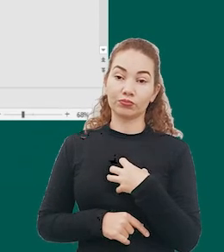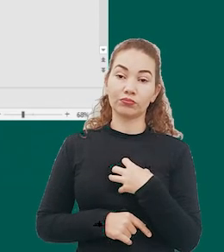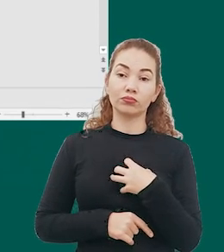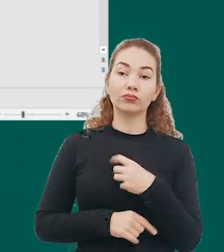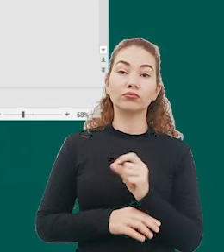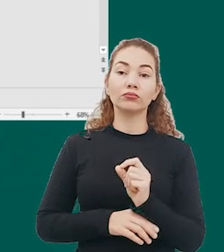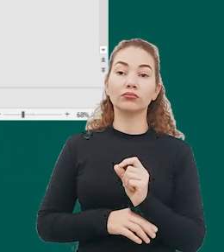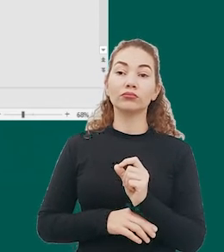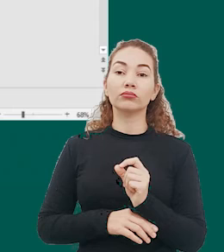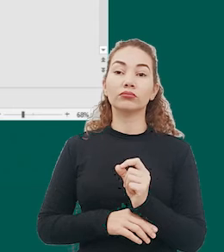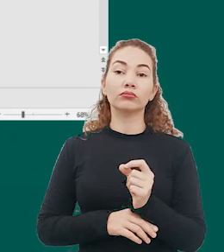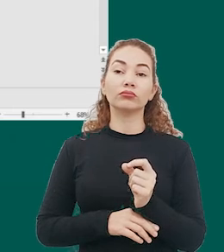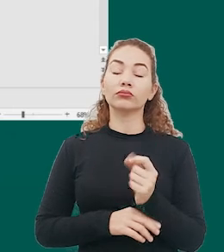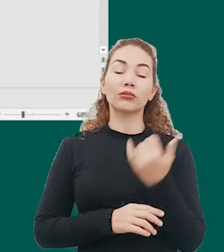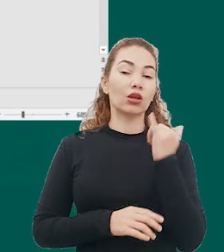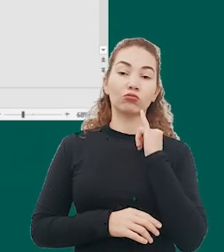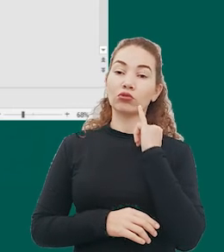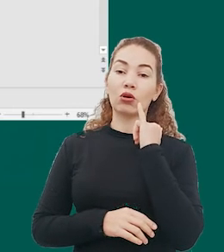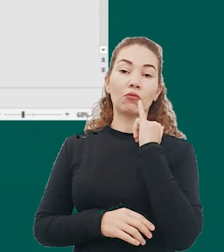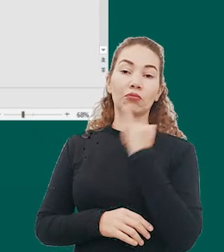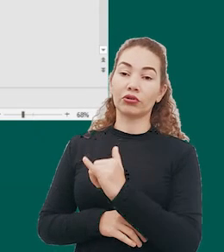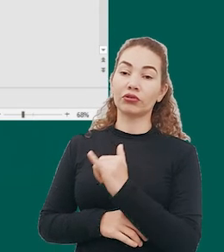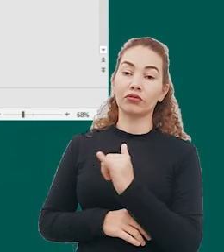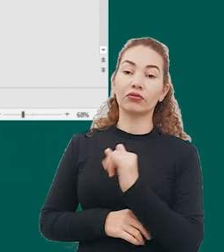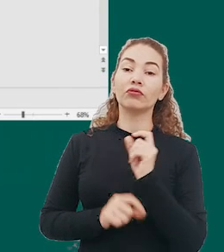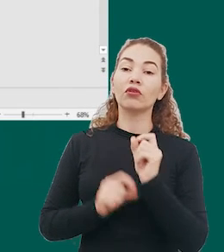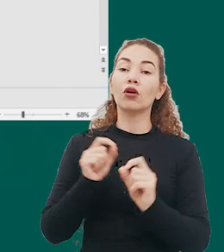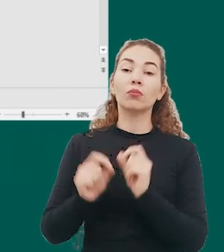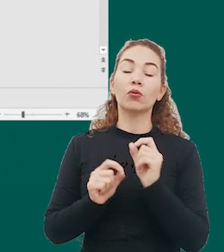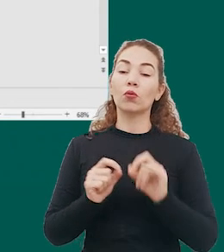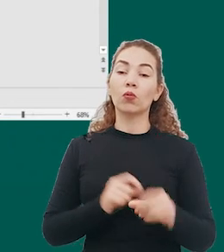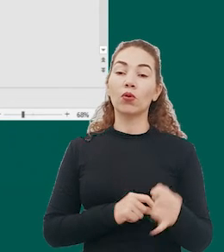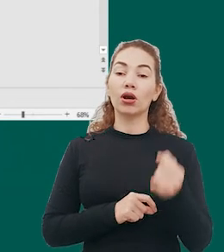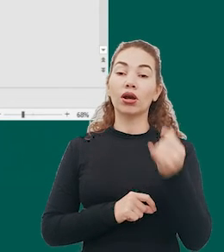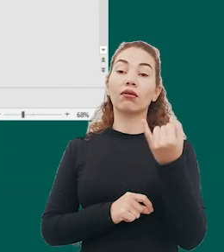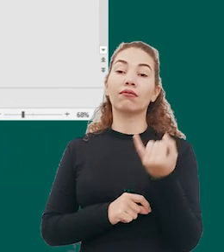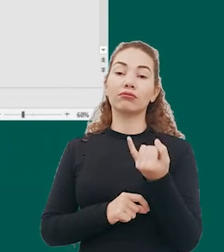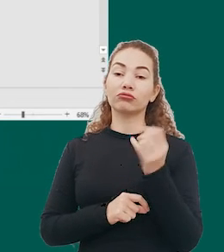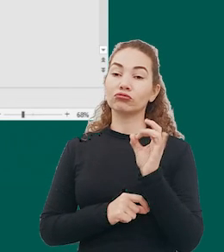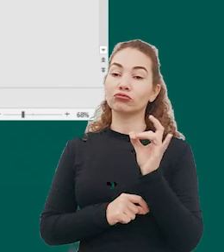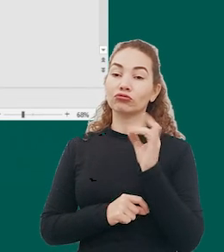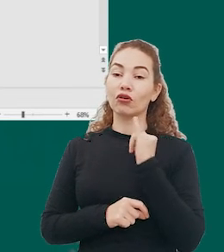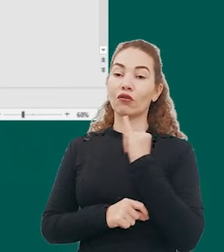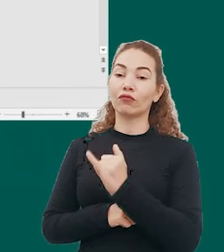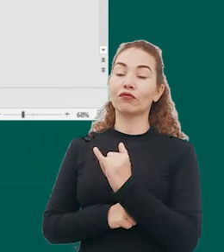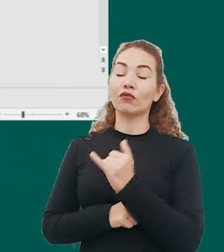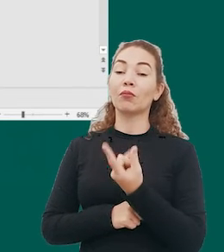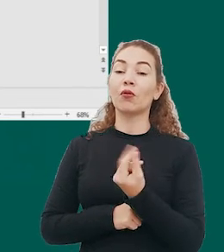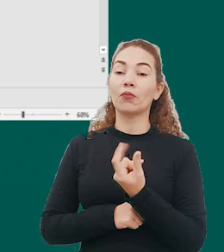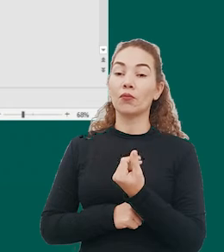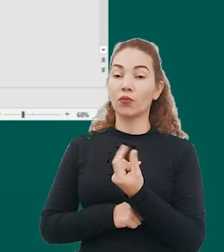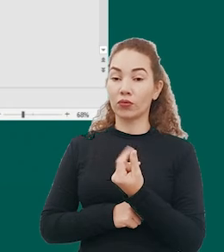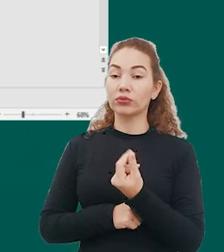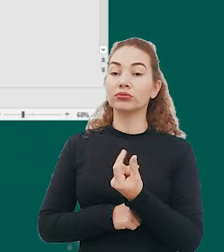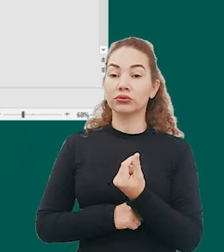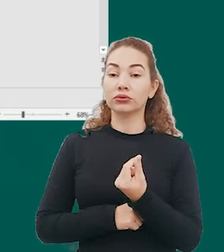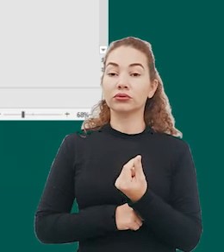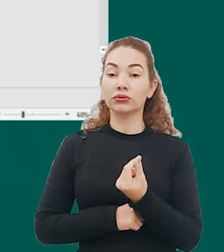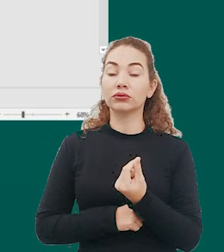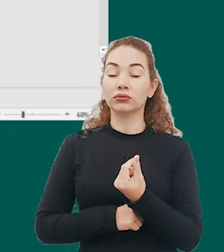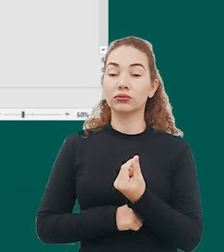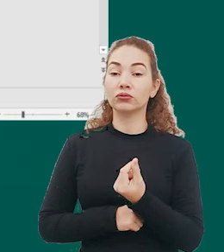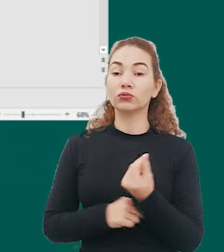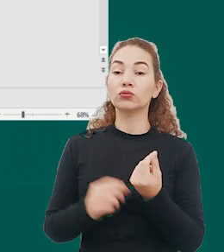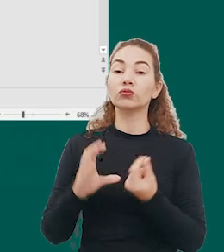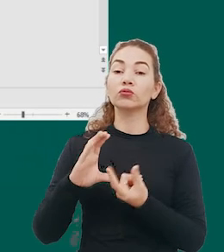eu não vou informar os rendimentos, eu só vou informar o valor do